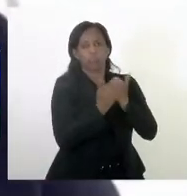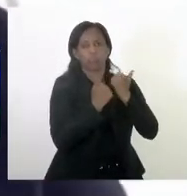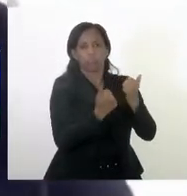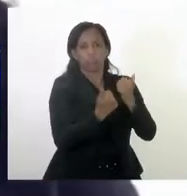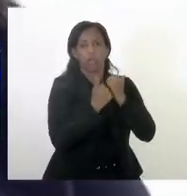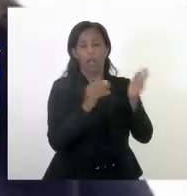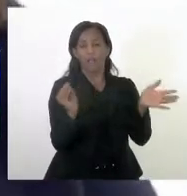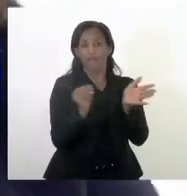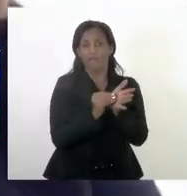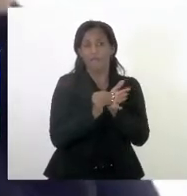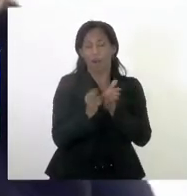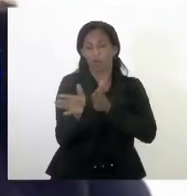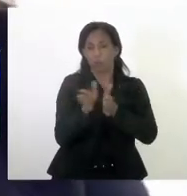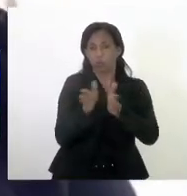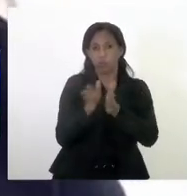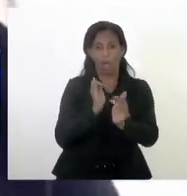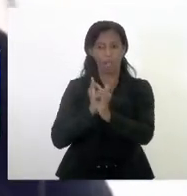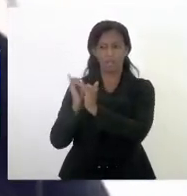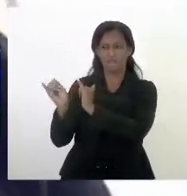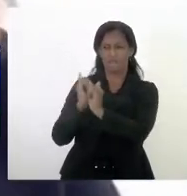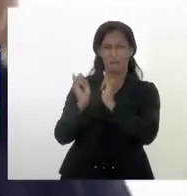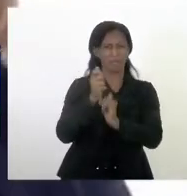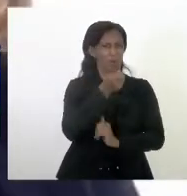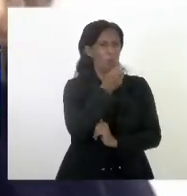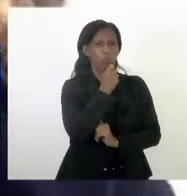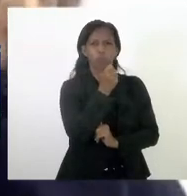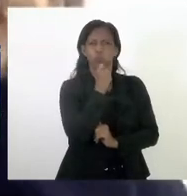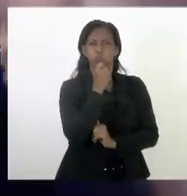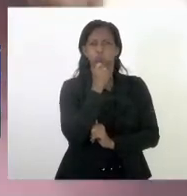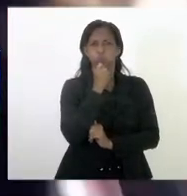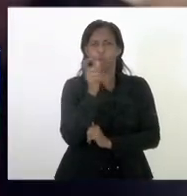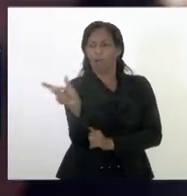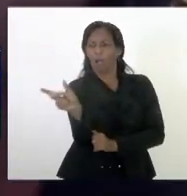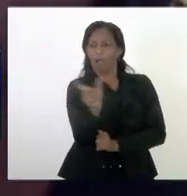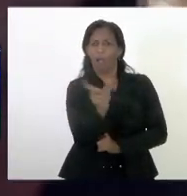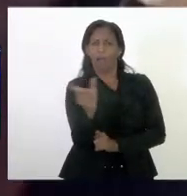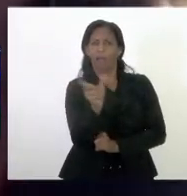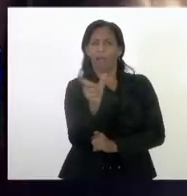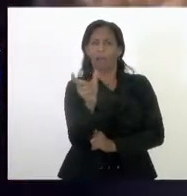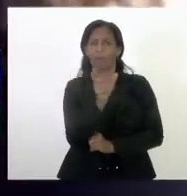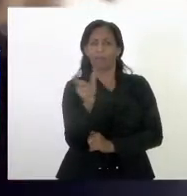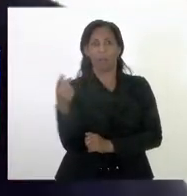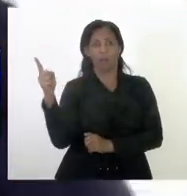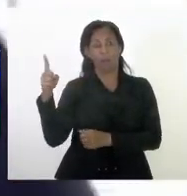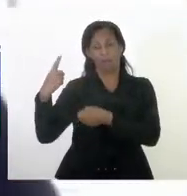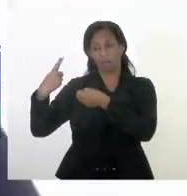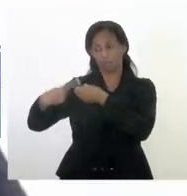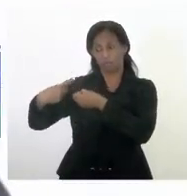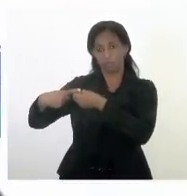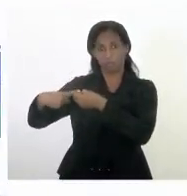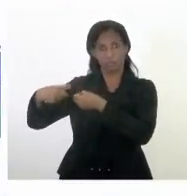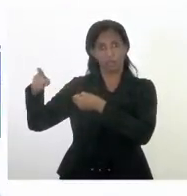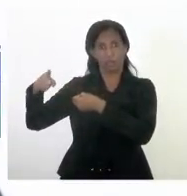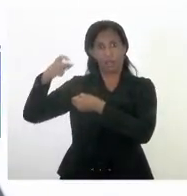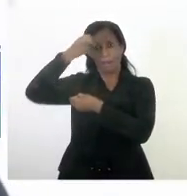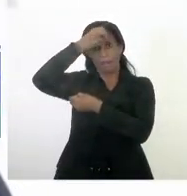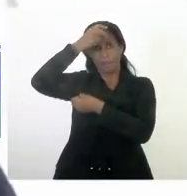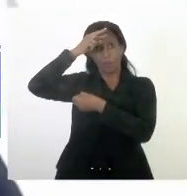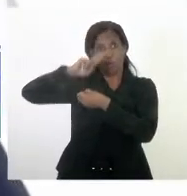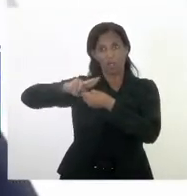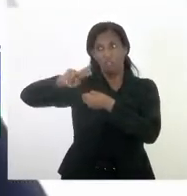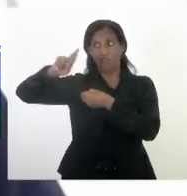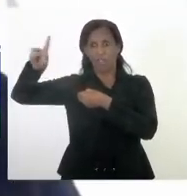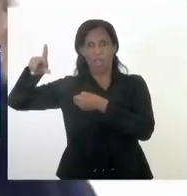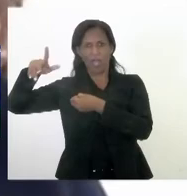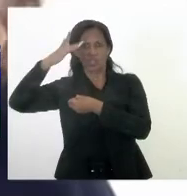falta de acesso e informação generalizados, cartões que são disponibilizados no município, que é diferente do município que a pessoa